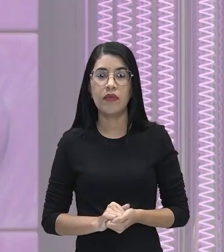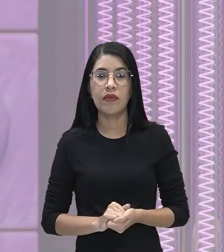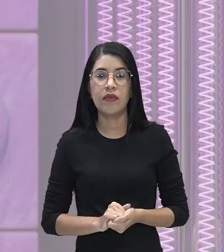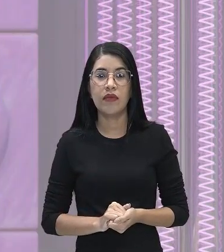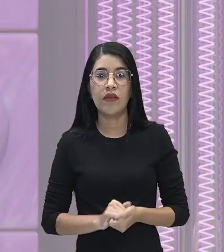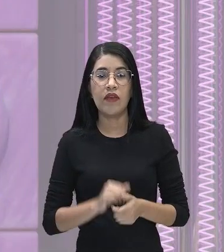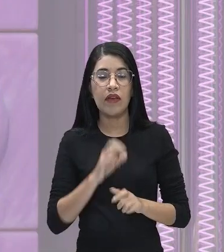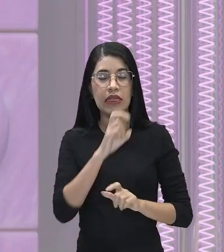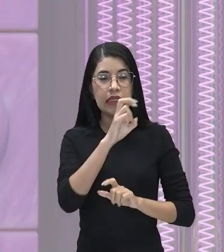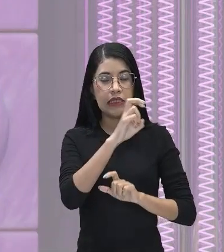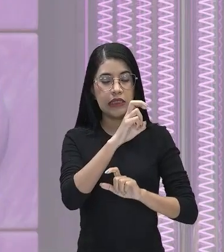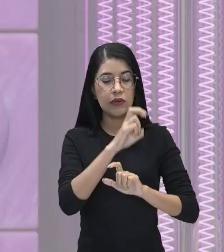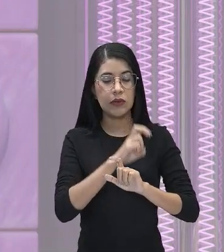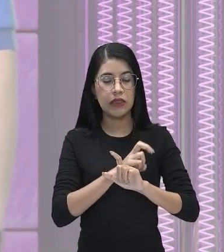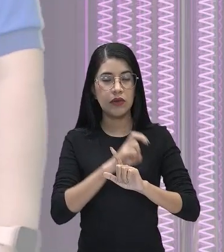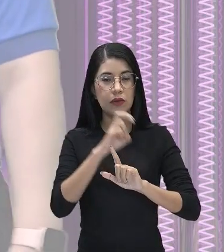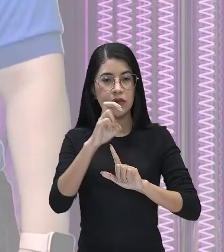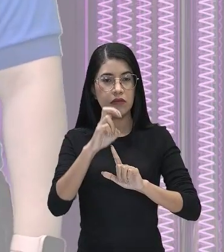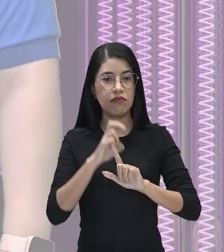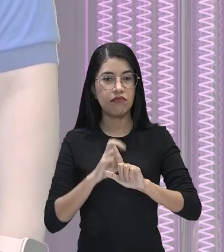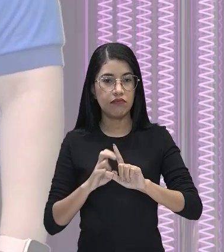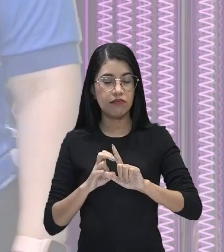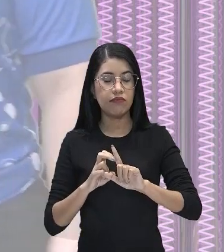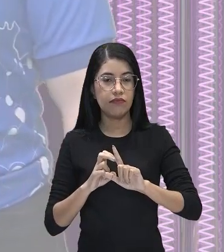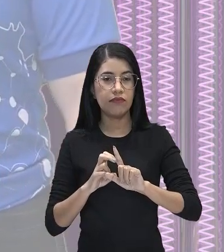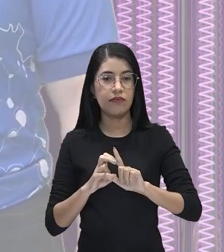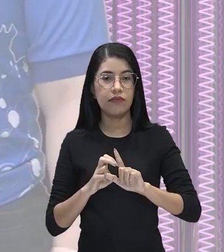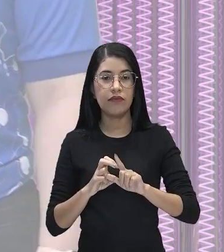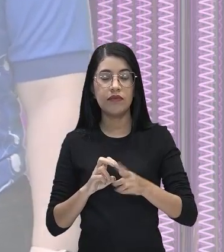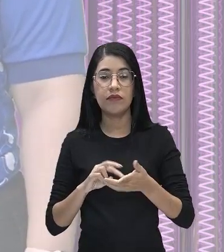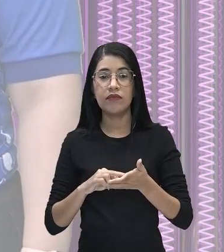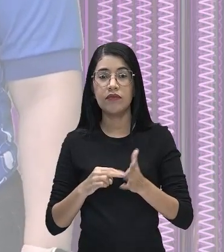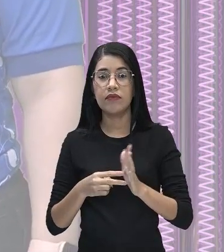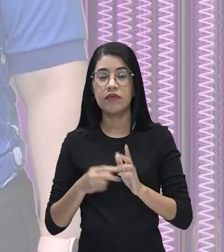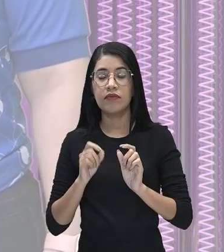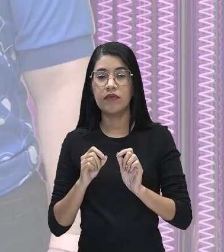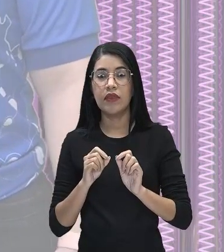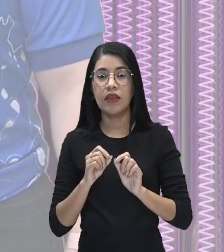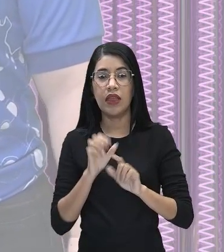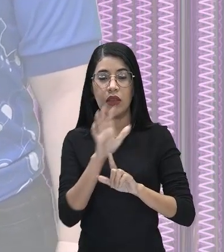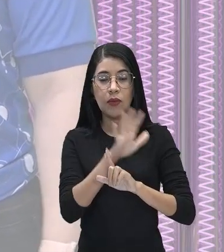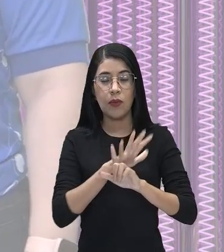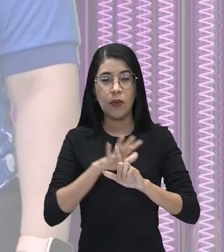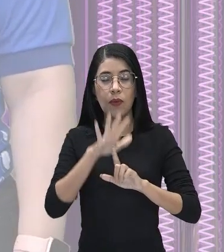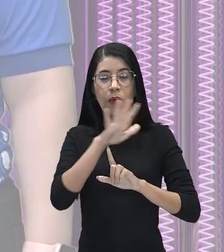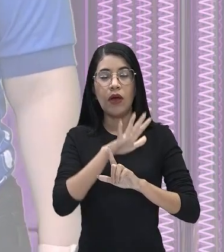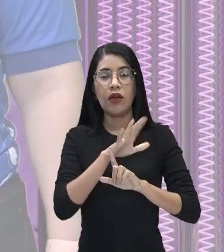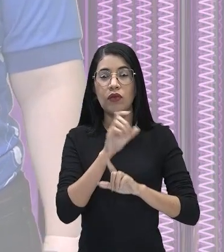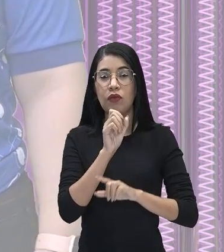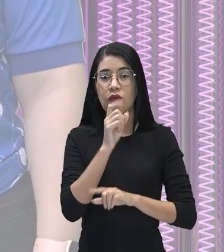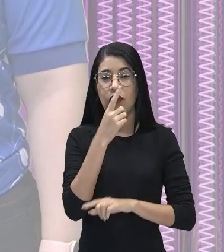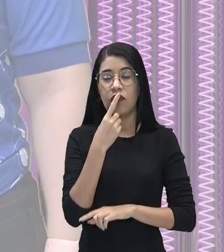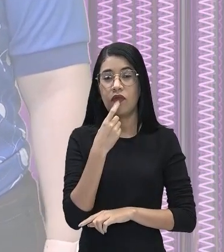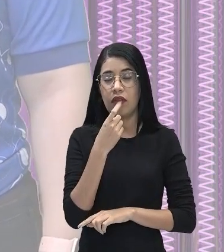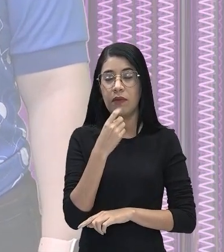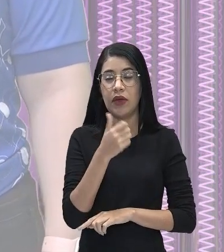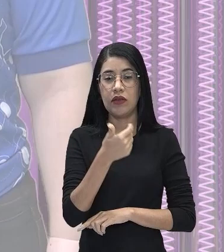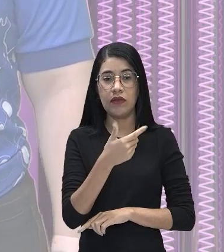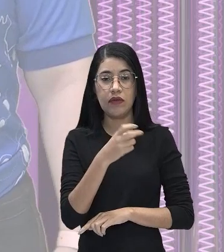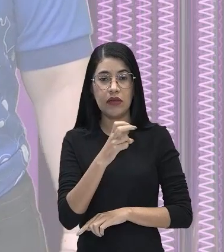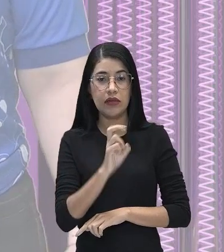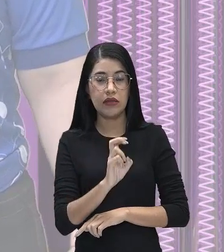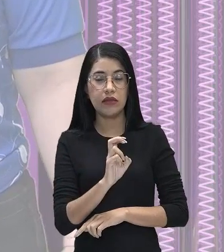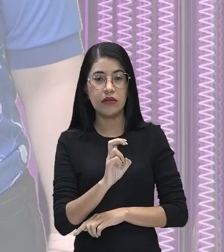lado 5, 5, 5 e 5. Ou seja, dentro do quadrado vermelho vão ter 25